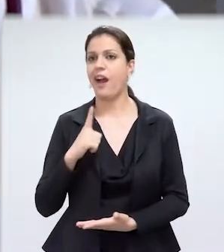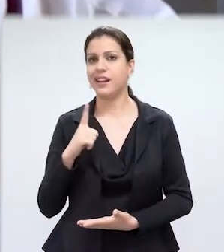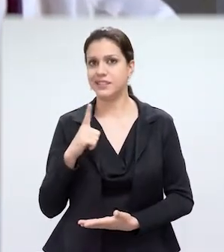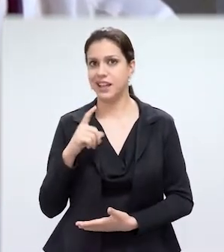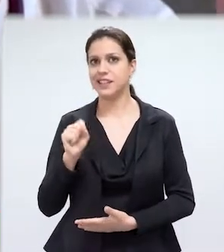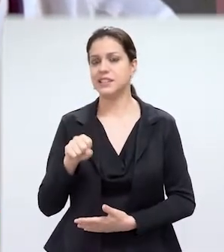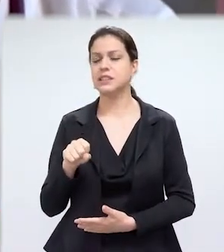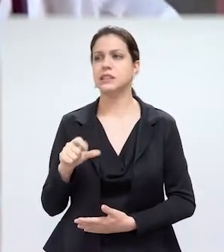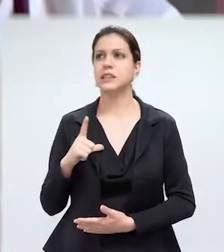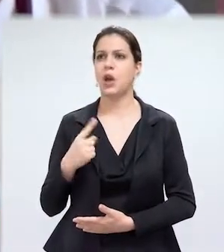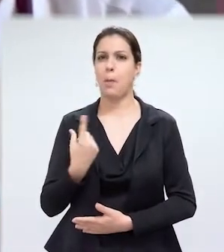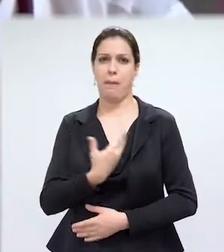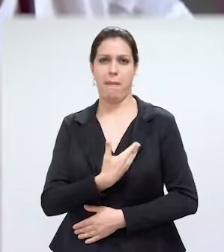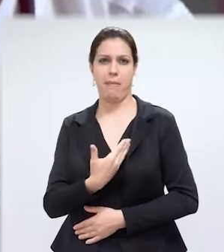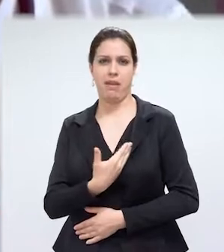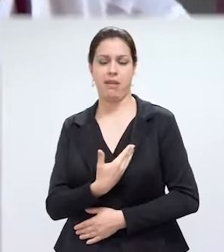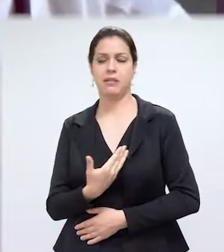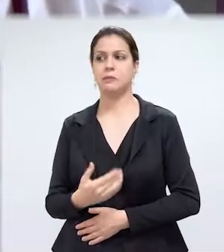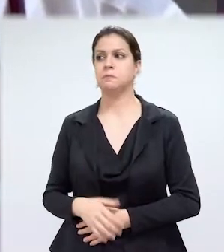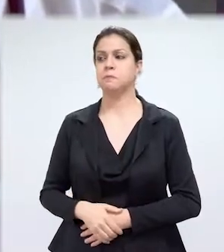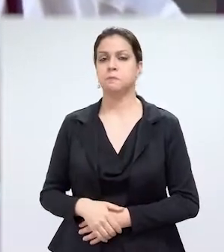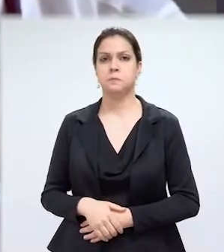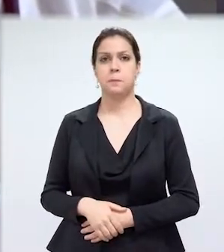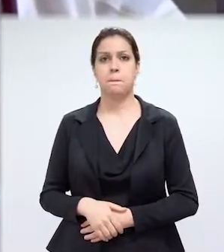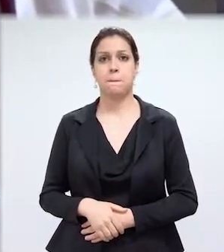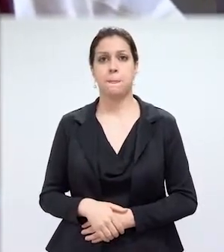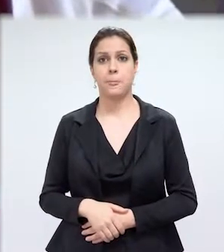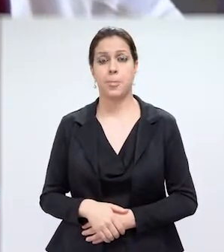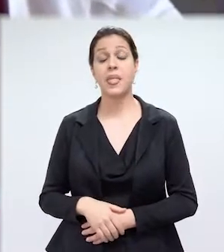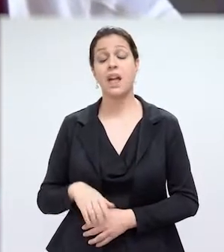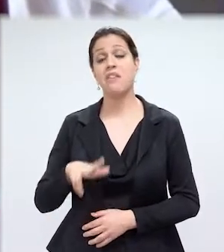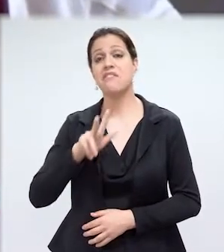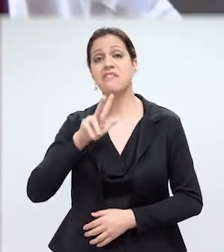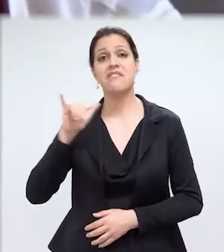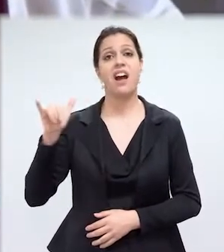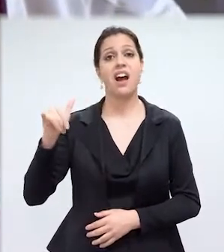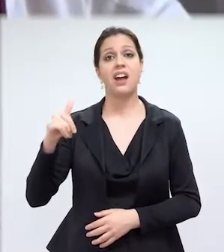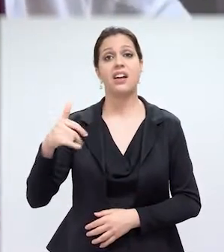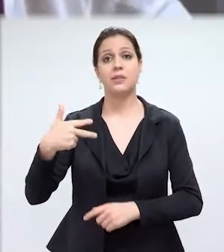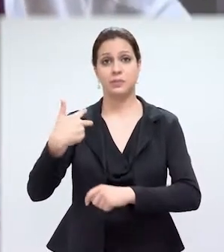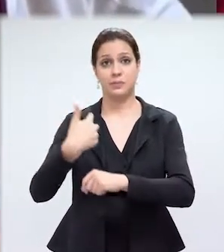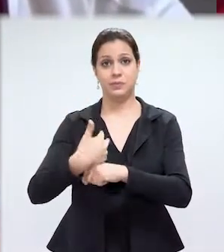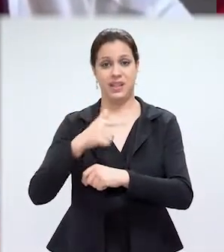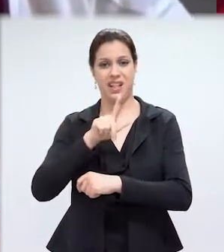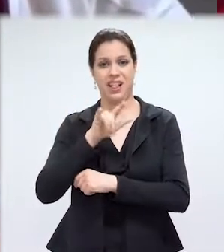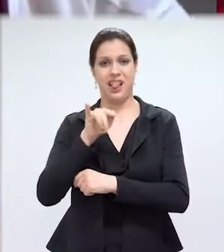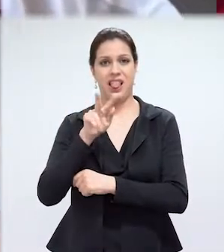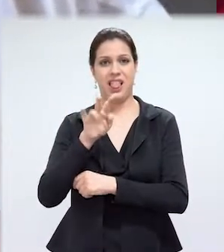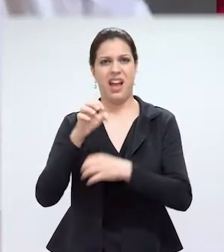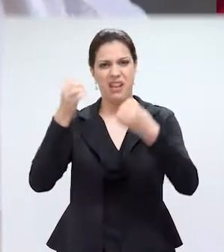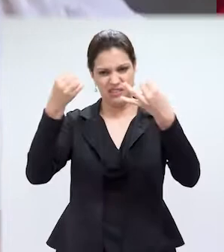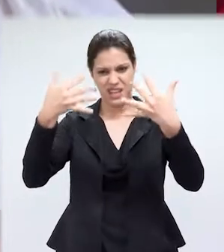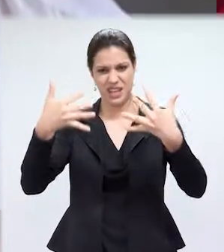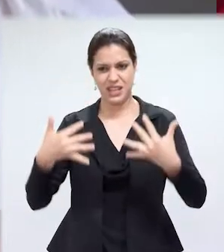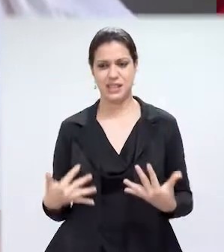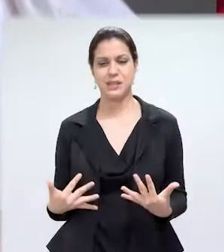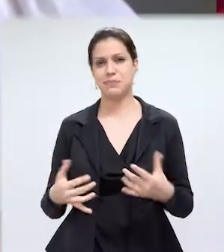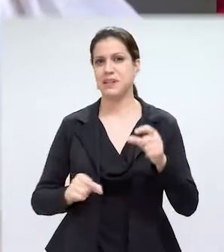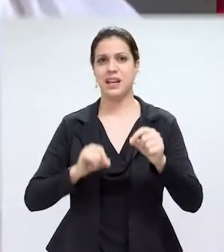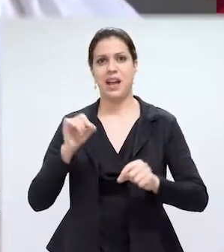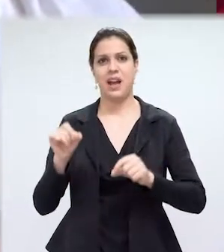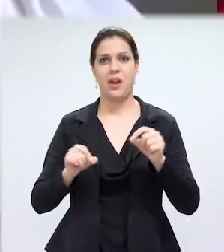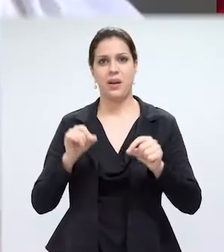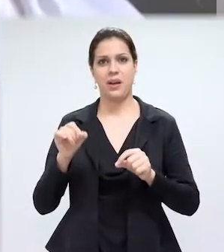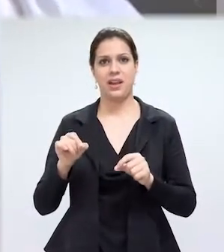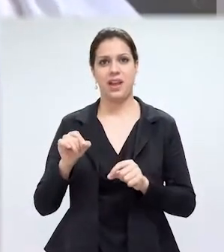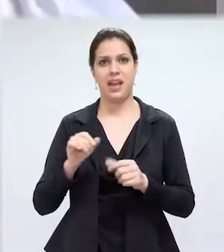serem discutidos, né? Agora, até tem uma colega, Rosaura Soligo, vai fazer uma live sobre